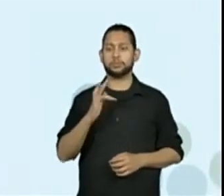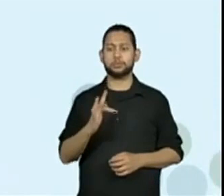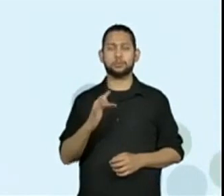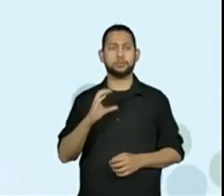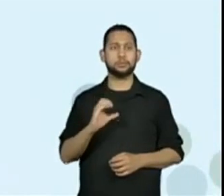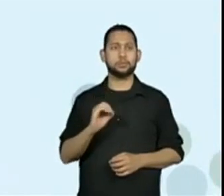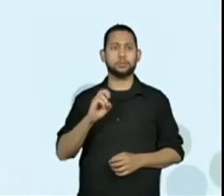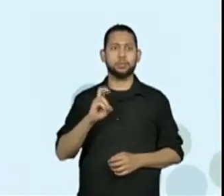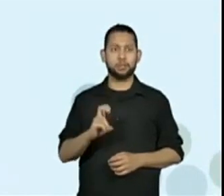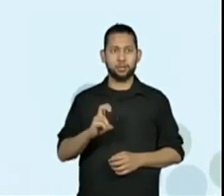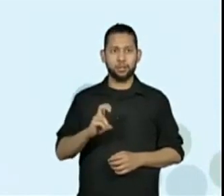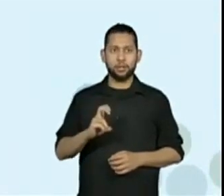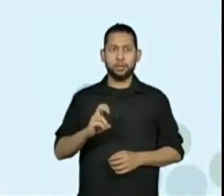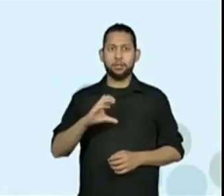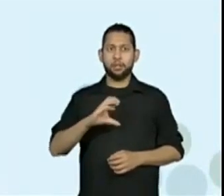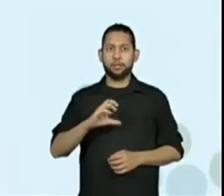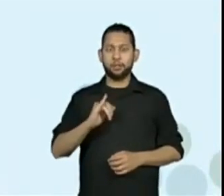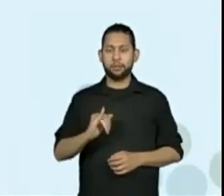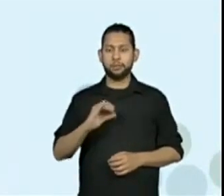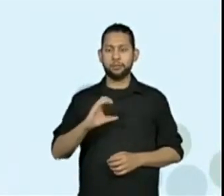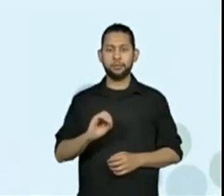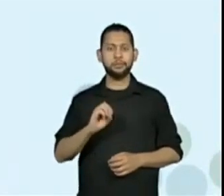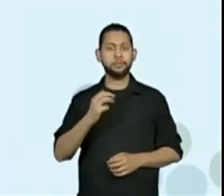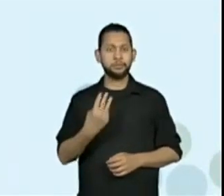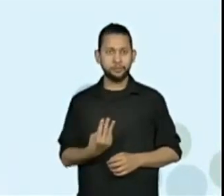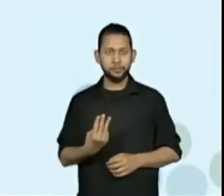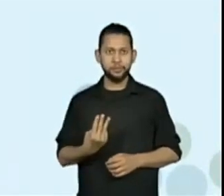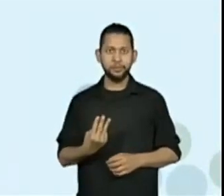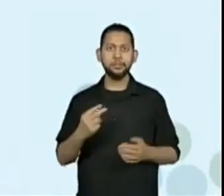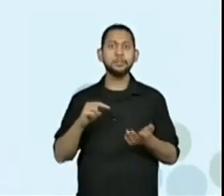nossa lousa. É